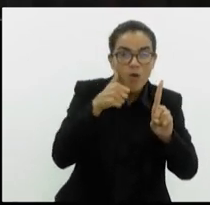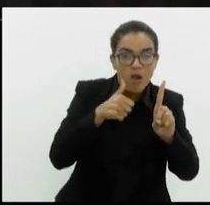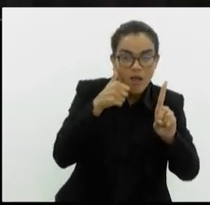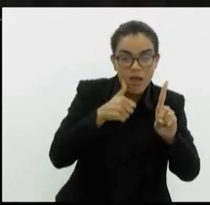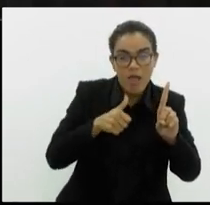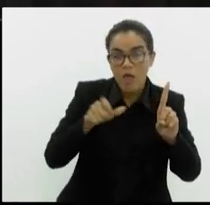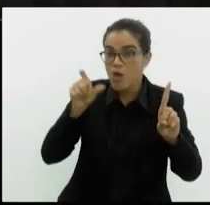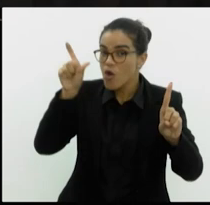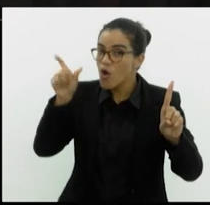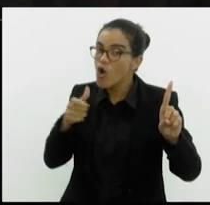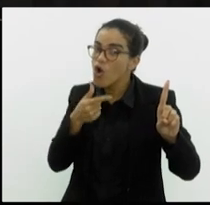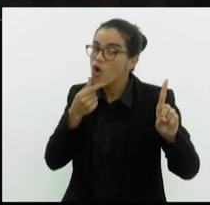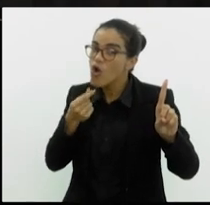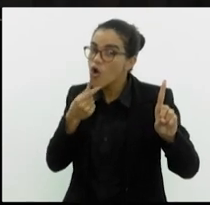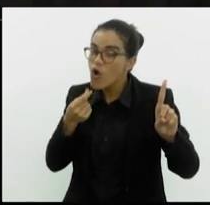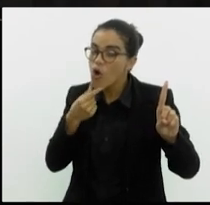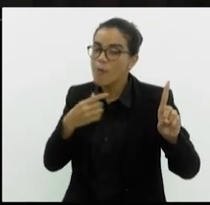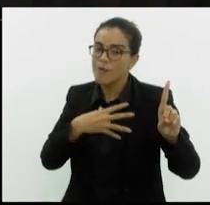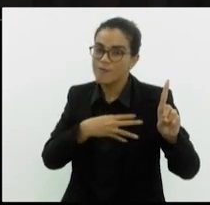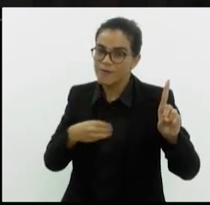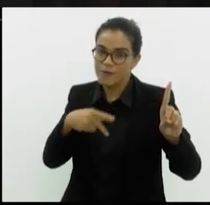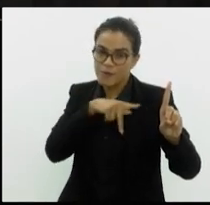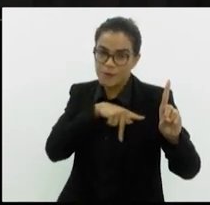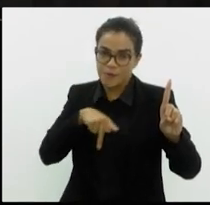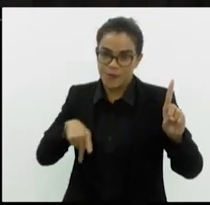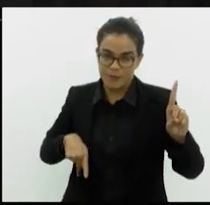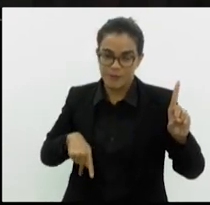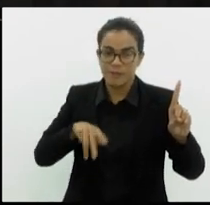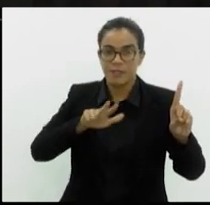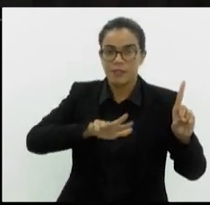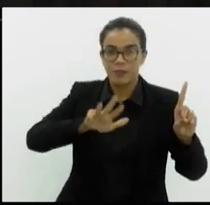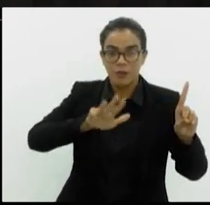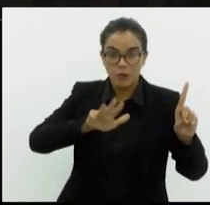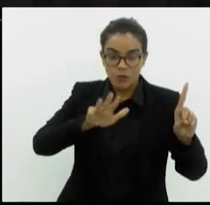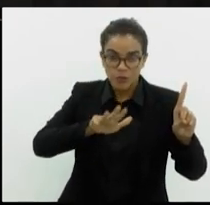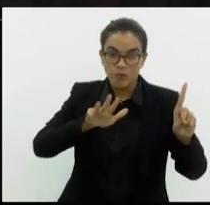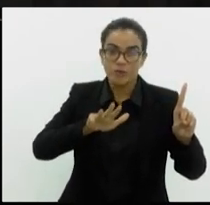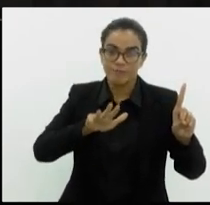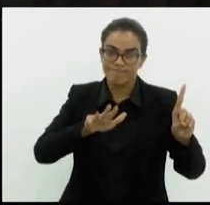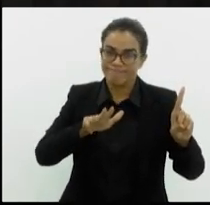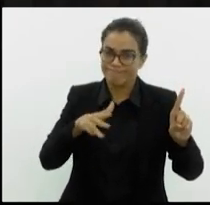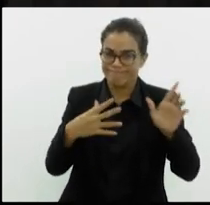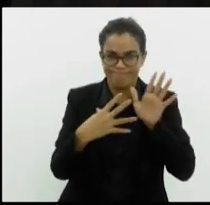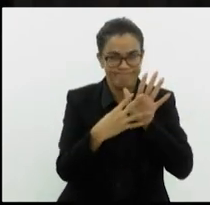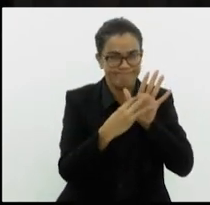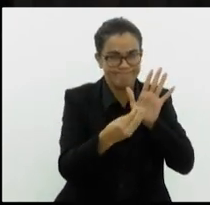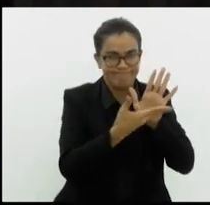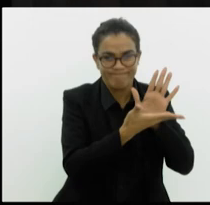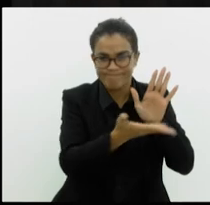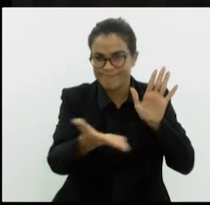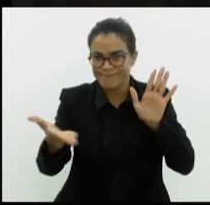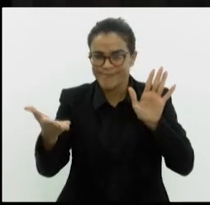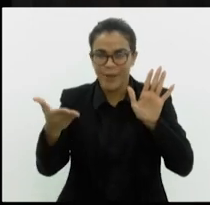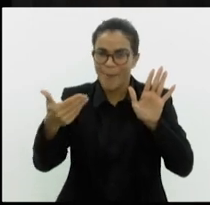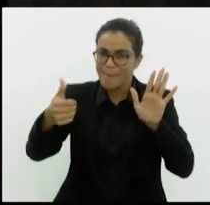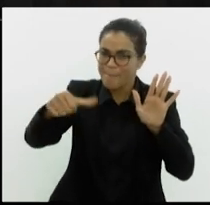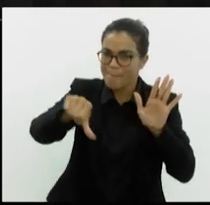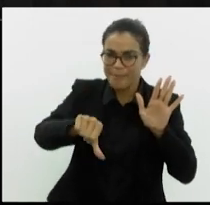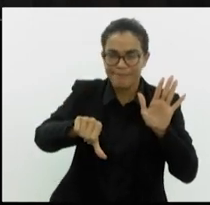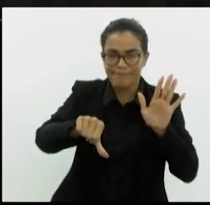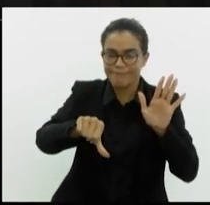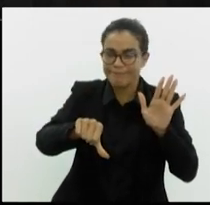do presidente da República, que, além de ter dado um péssimo exemplo, a